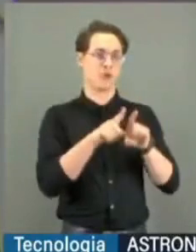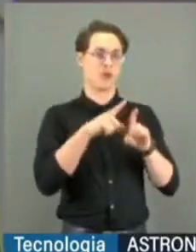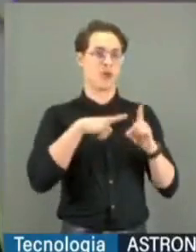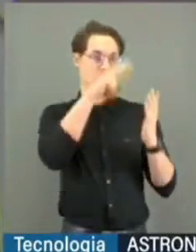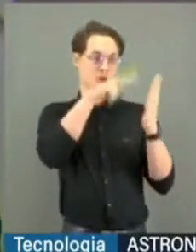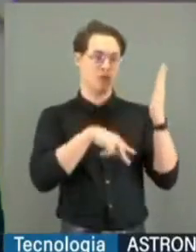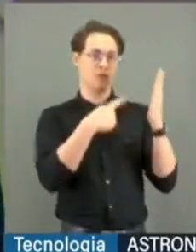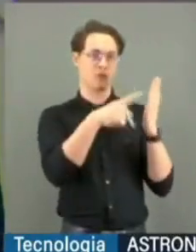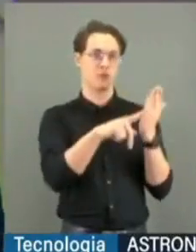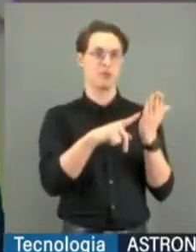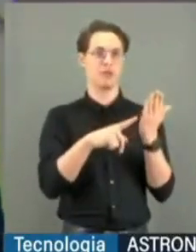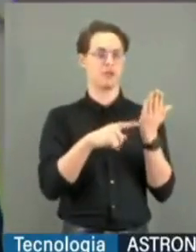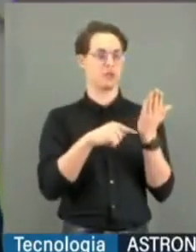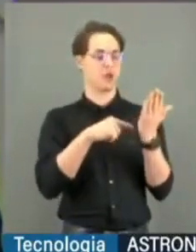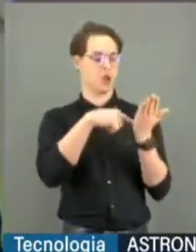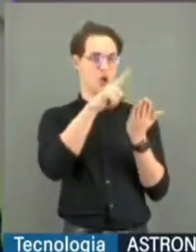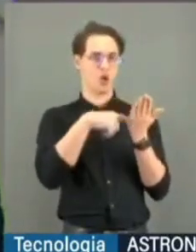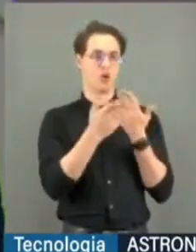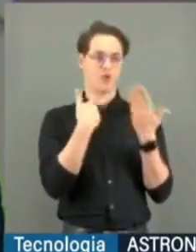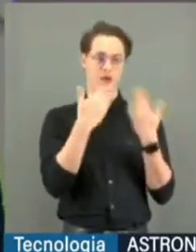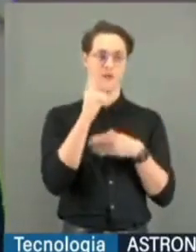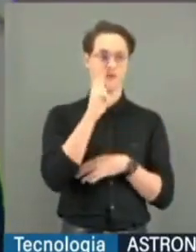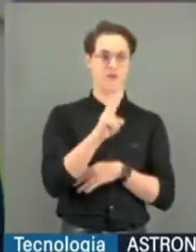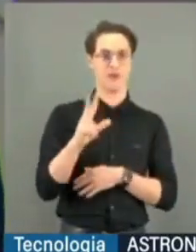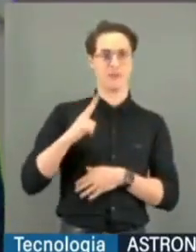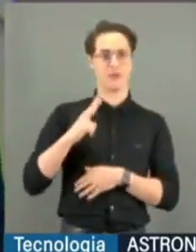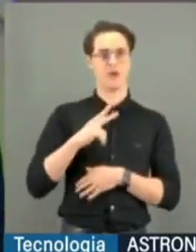Vossa Excelência e li a parte privada e posso